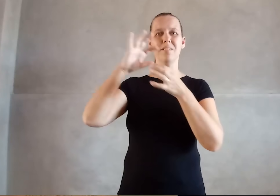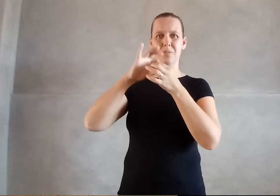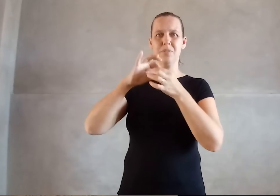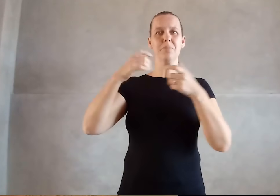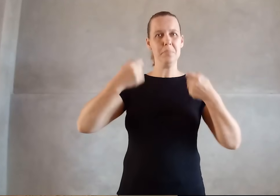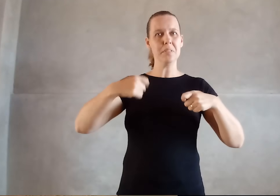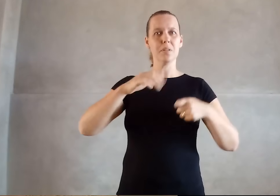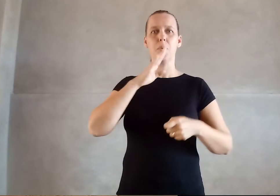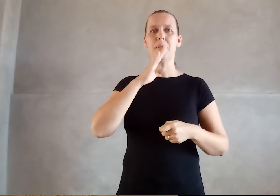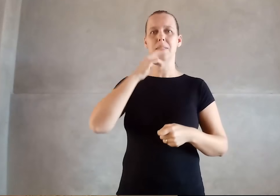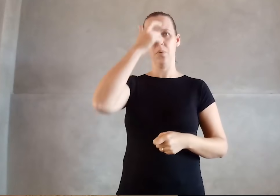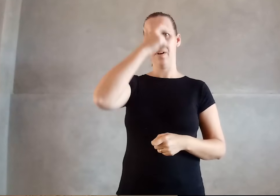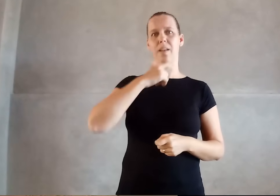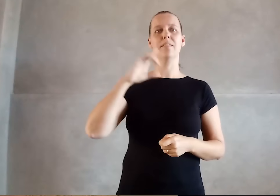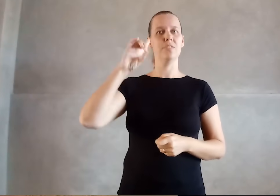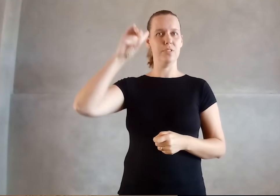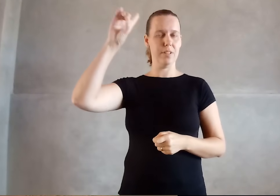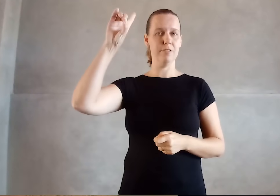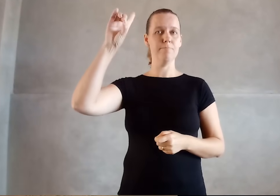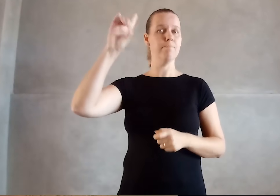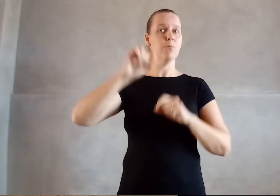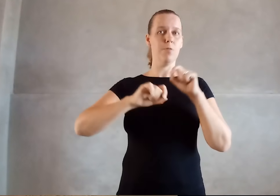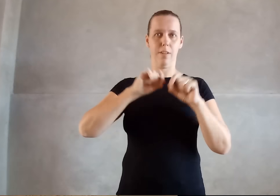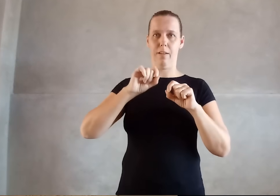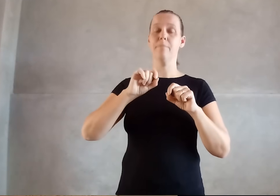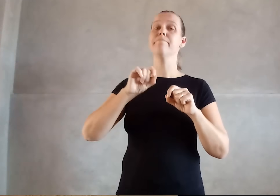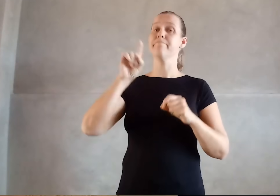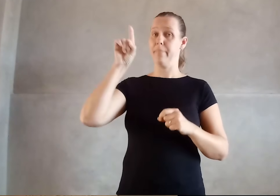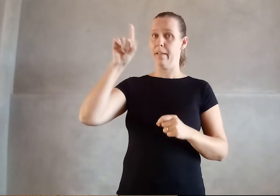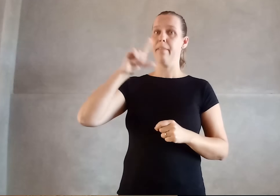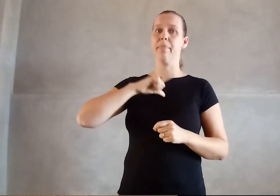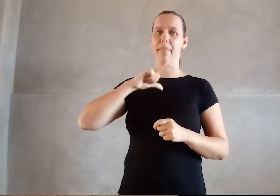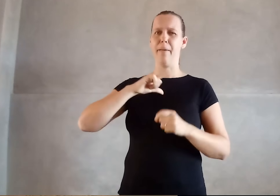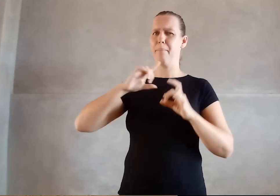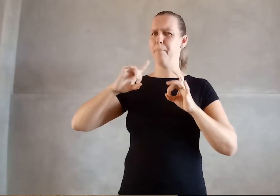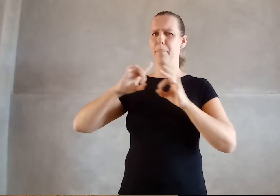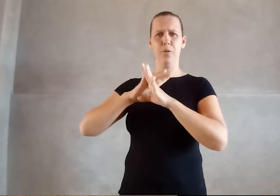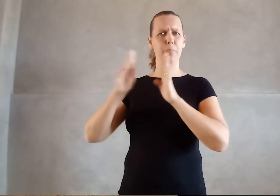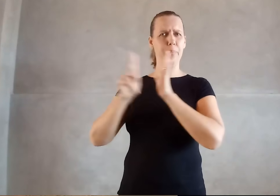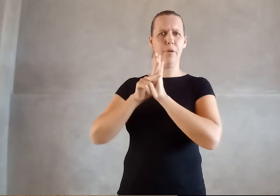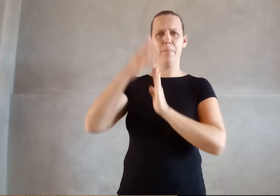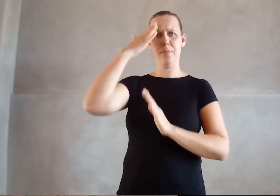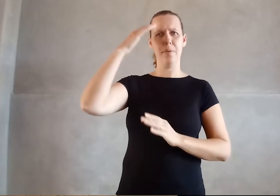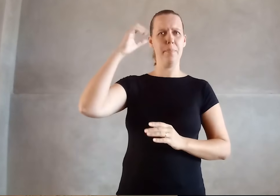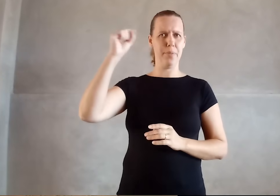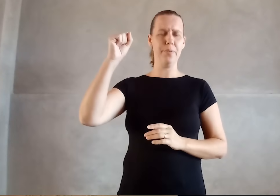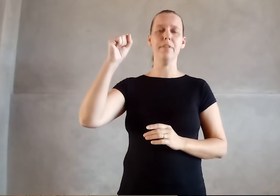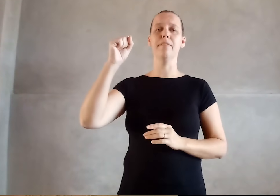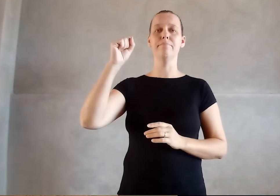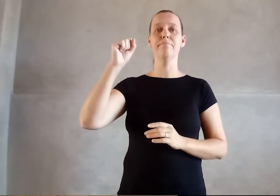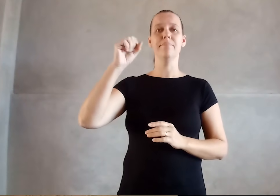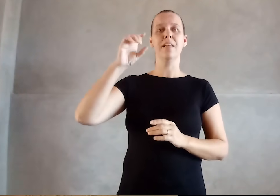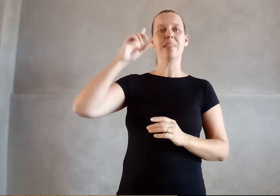conhecer o caráter de Deus, é que o caráter de Deus, ele é a fonte da sabedoria, ele é realmente